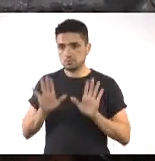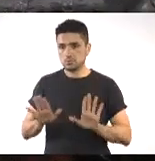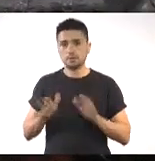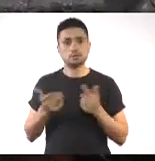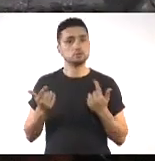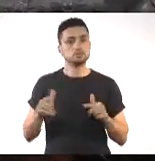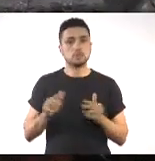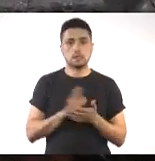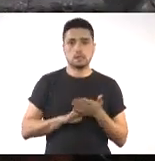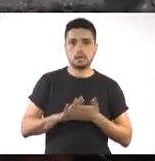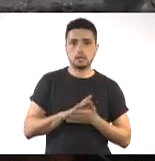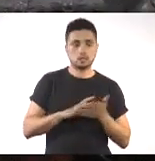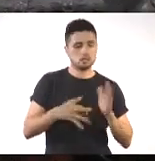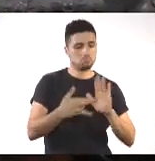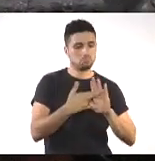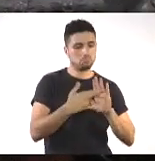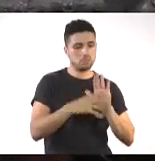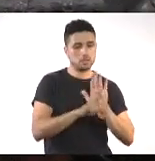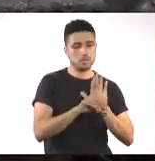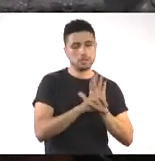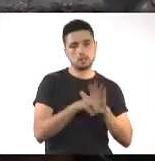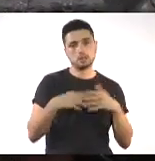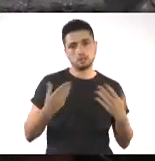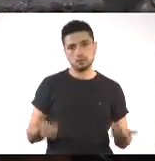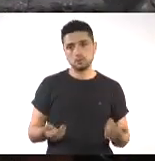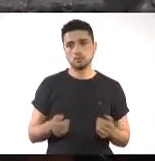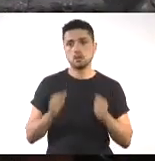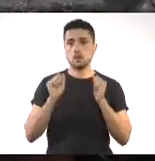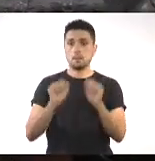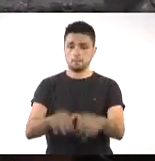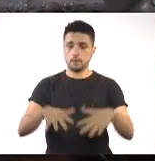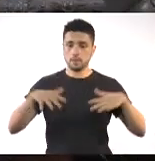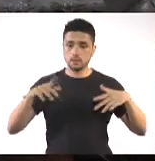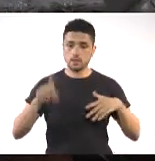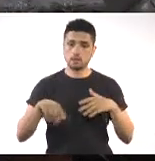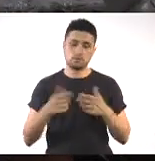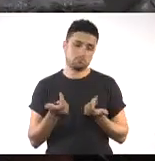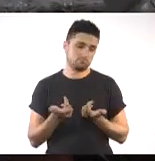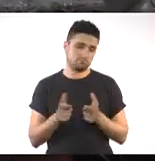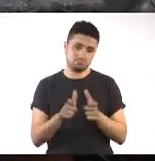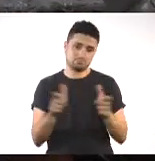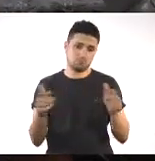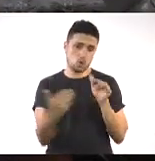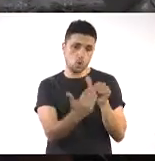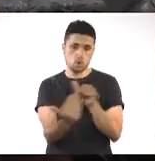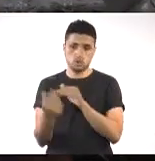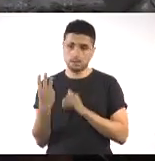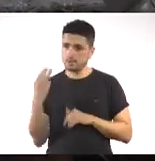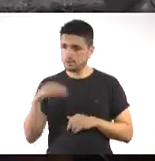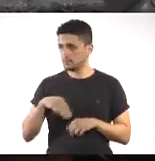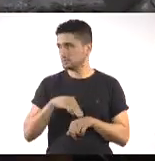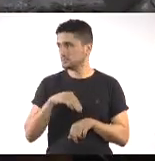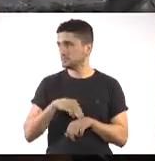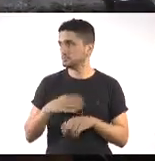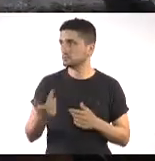nada escrito, se estende a questão do plenário no mínimo de 3 minutos. Senhor presidente. Então,